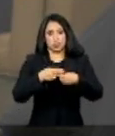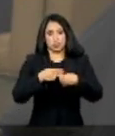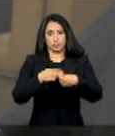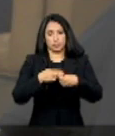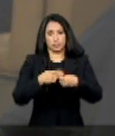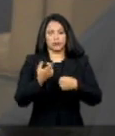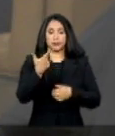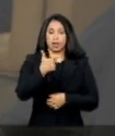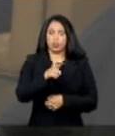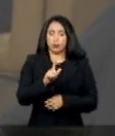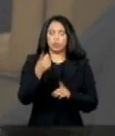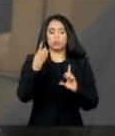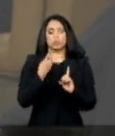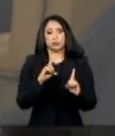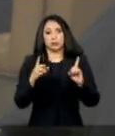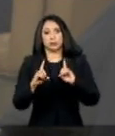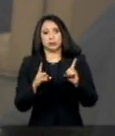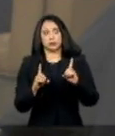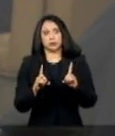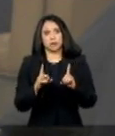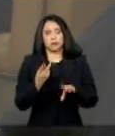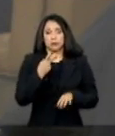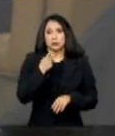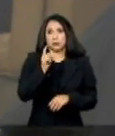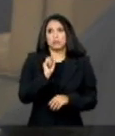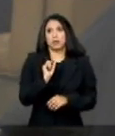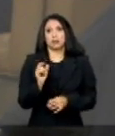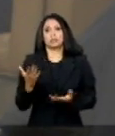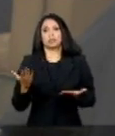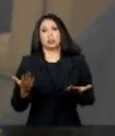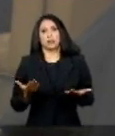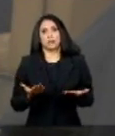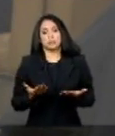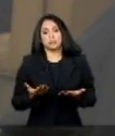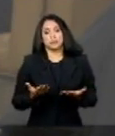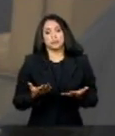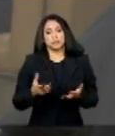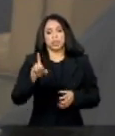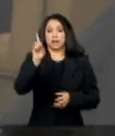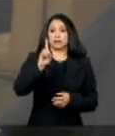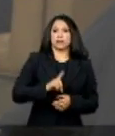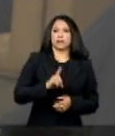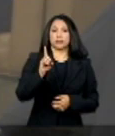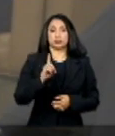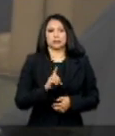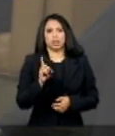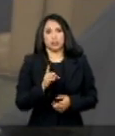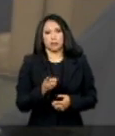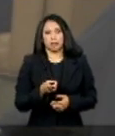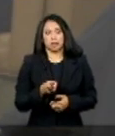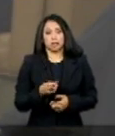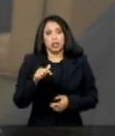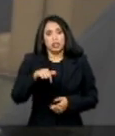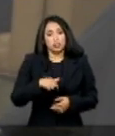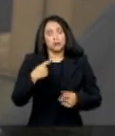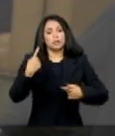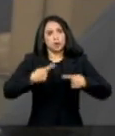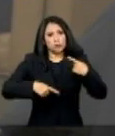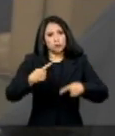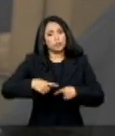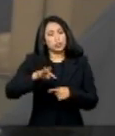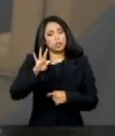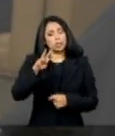uma outra discussão eu não digo aqui em relação a direitos consumeristas excelência eu digo que a política tarifária